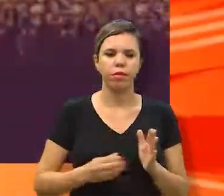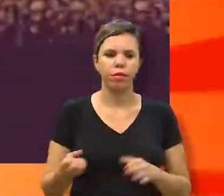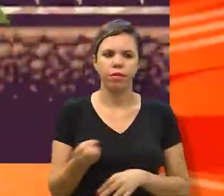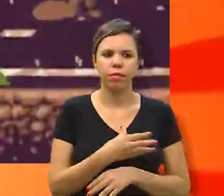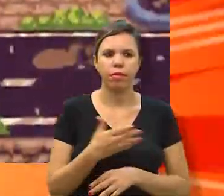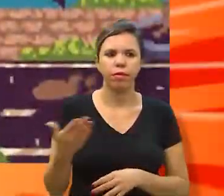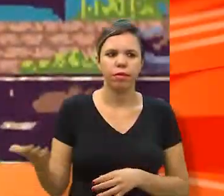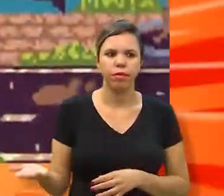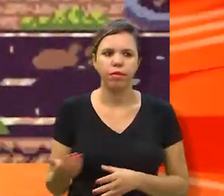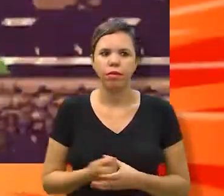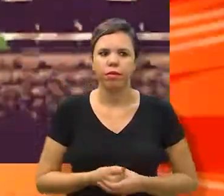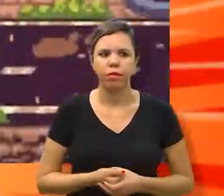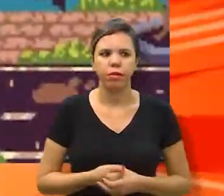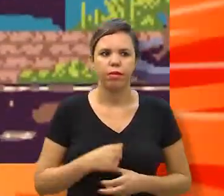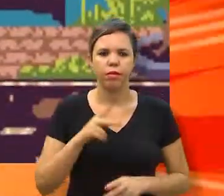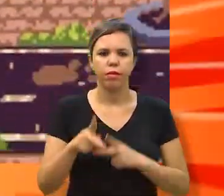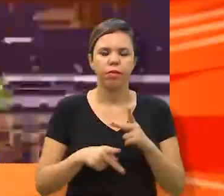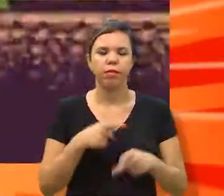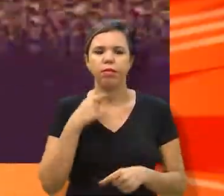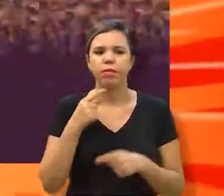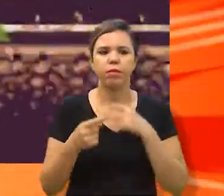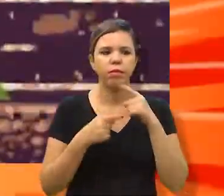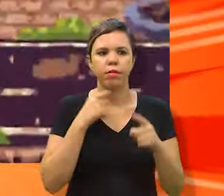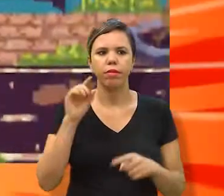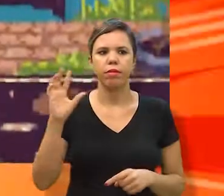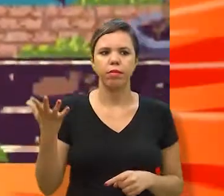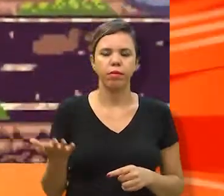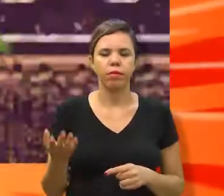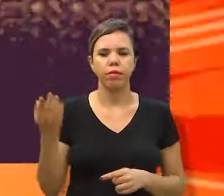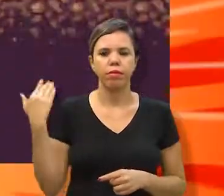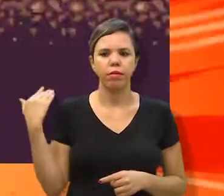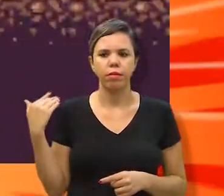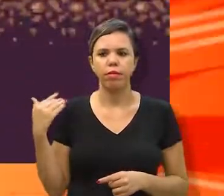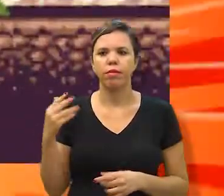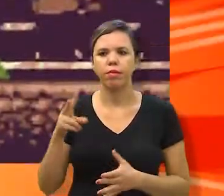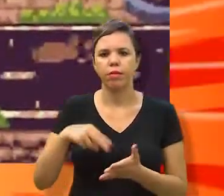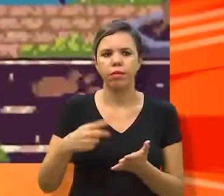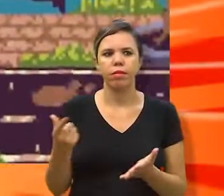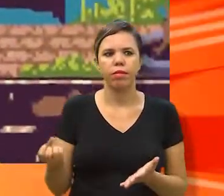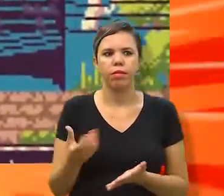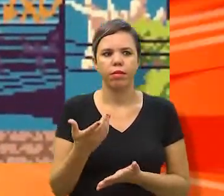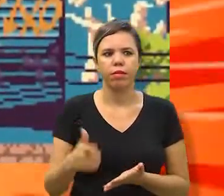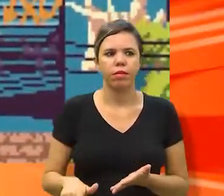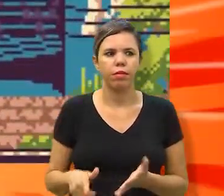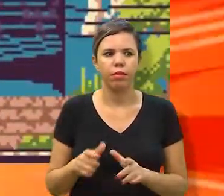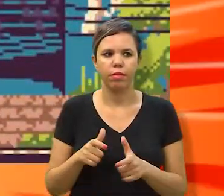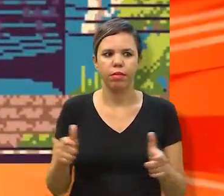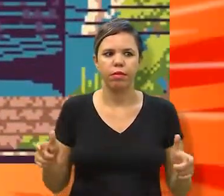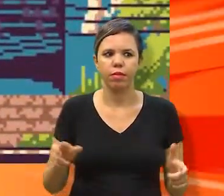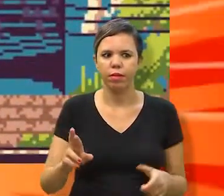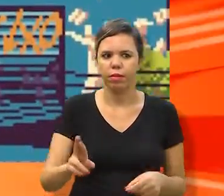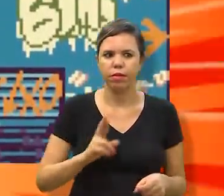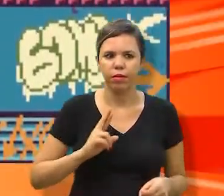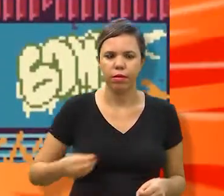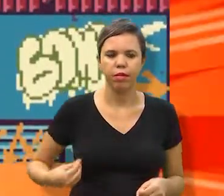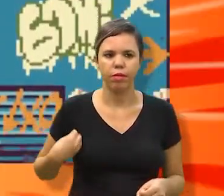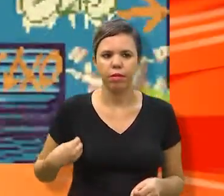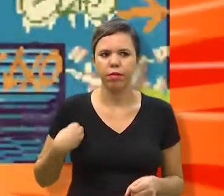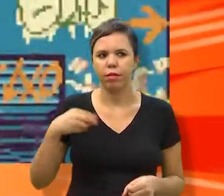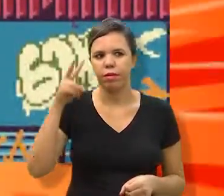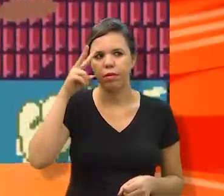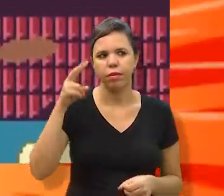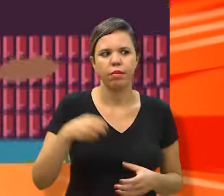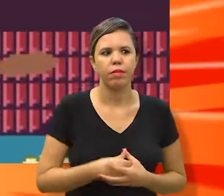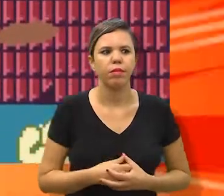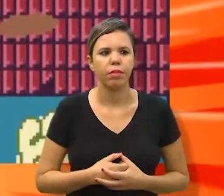isso daí. Se as pessoas tiverem alguma dúvida do que aconteceu, tem que reler os volumes, porque a maioria das respostas estão lá nas histórias